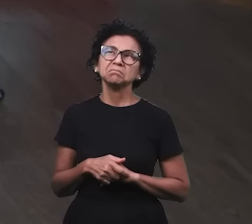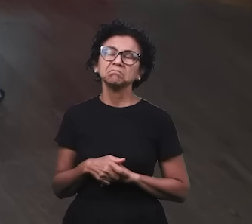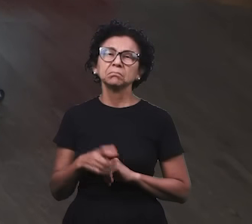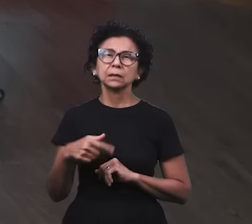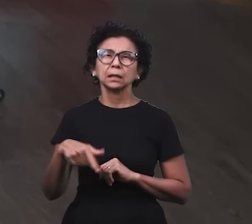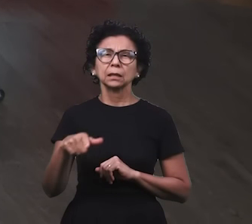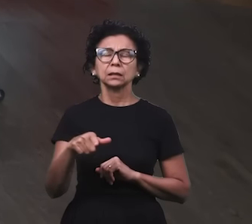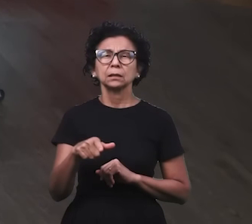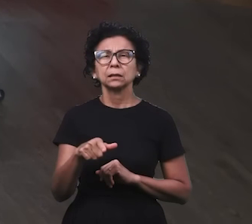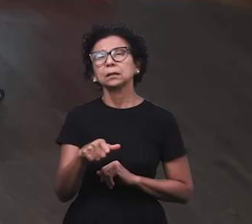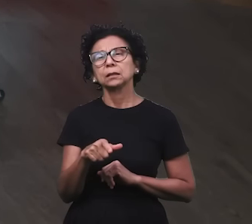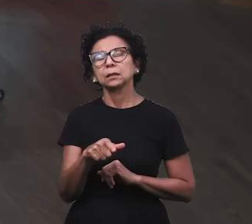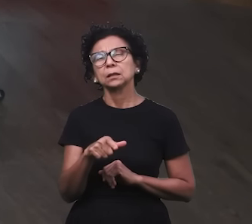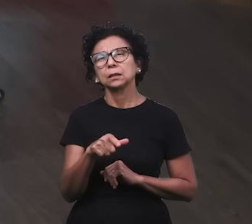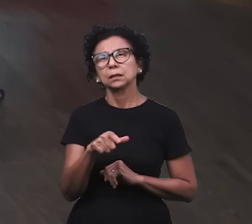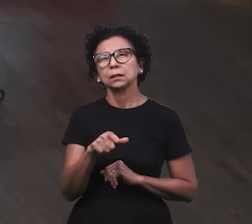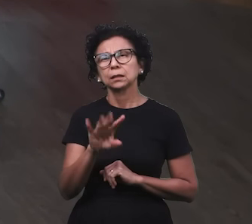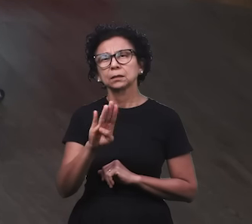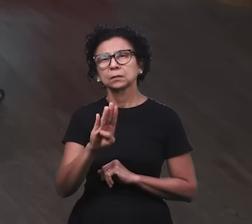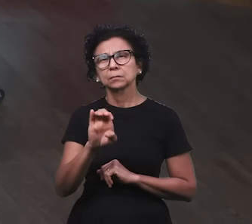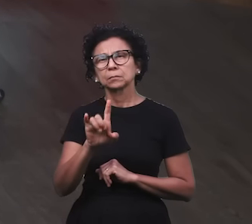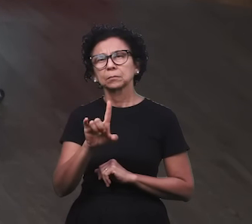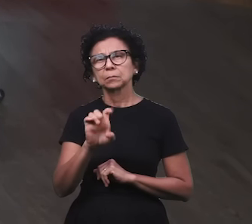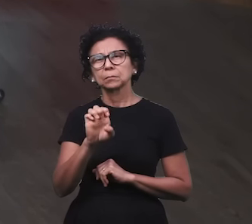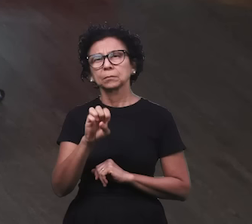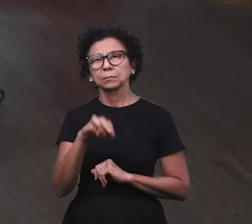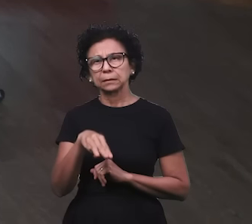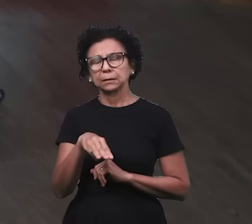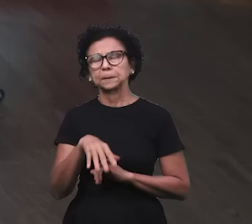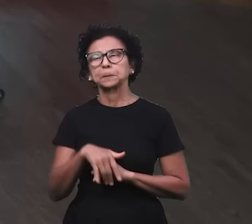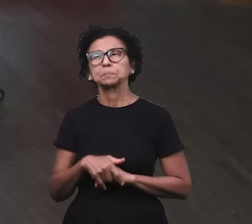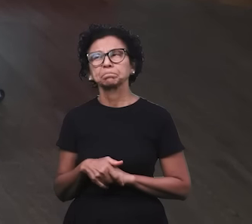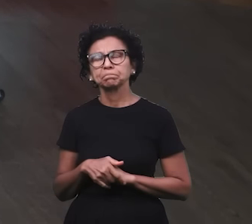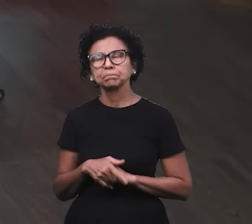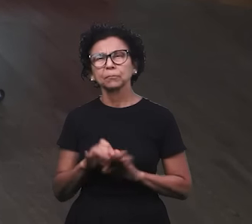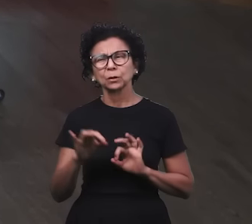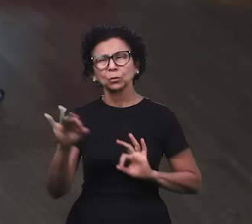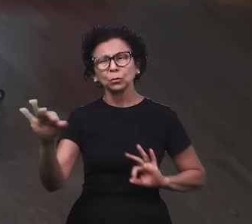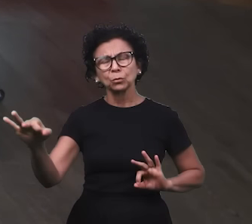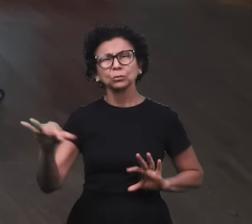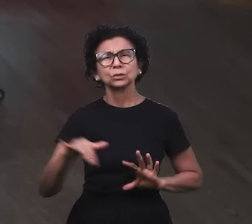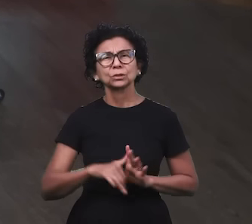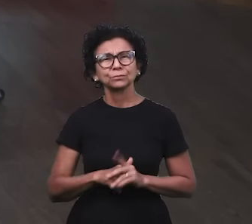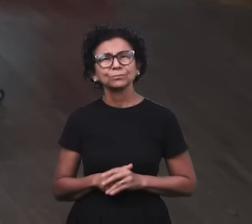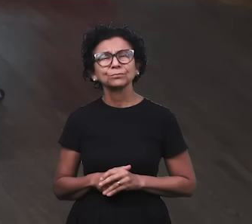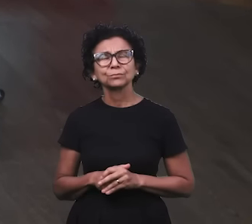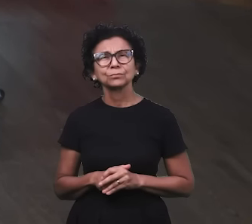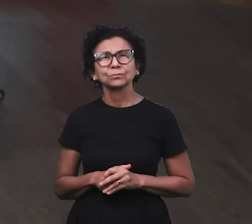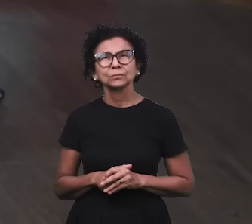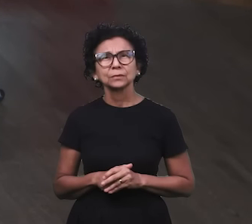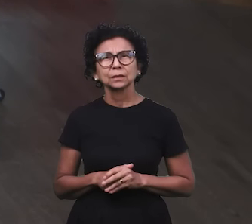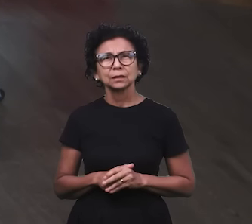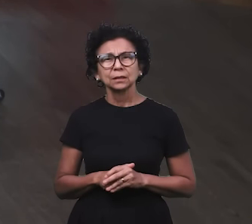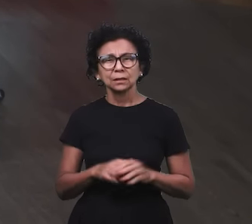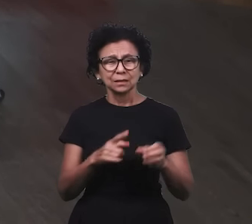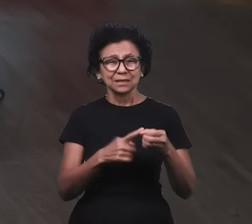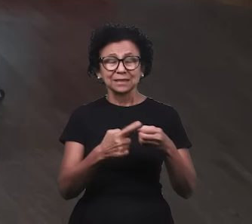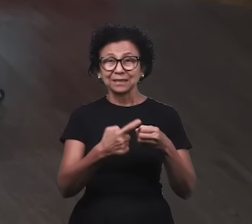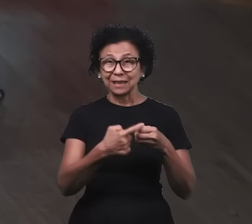de 120 quilômetros. E o que acontecia? Cidades inteiras vinham, eles